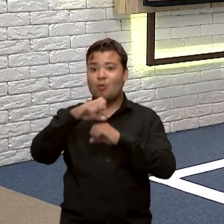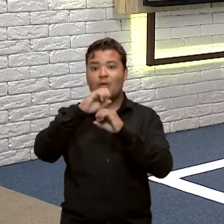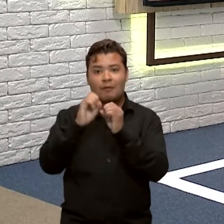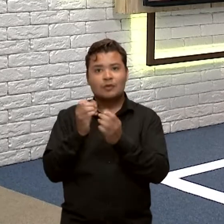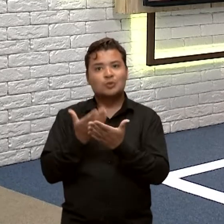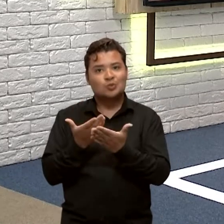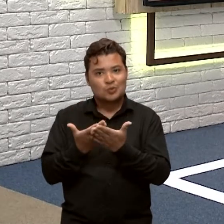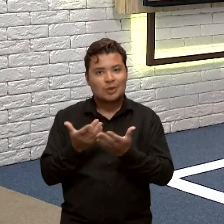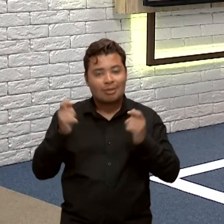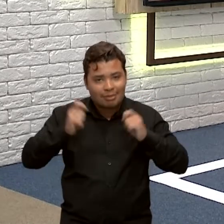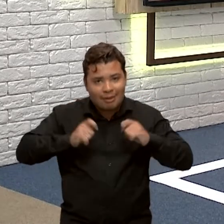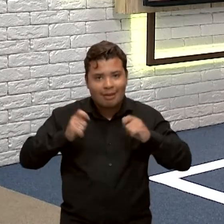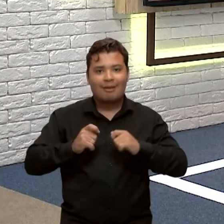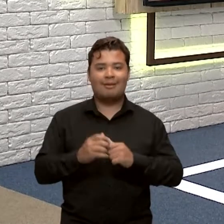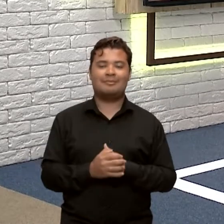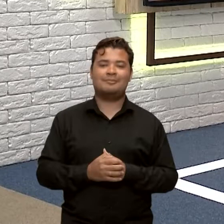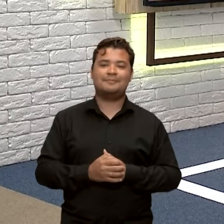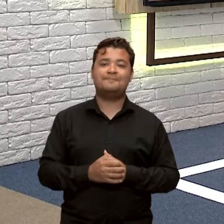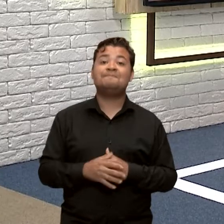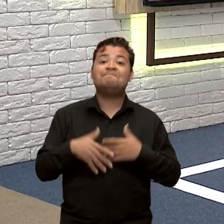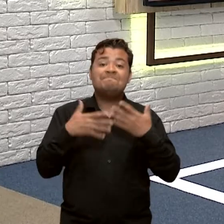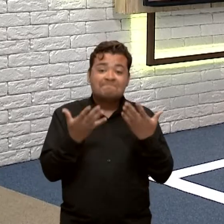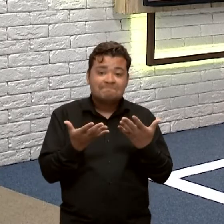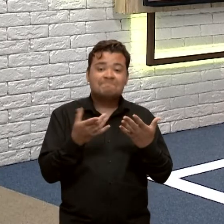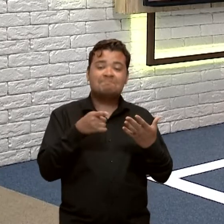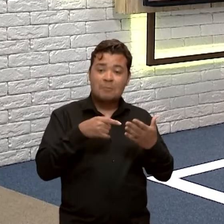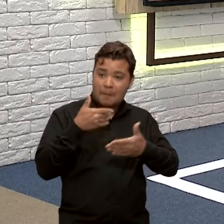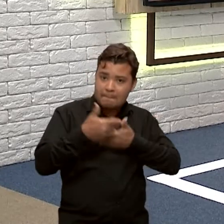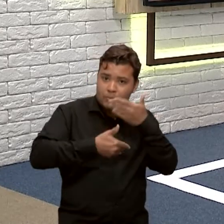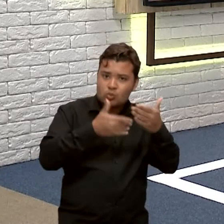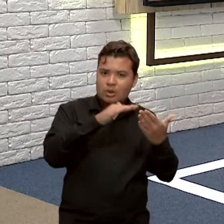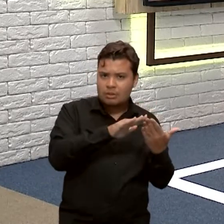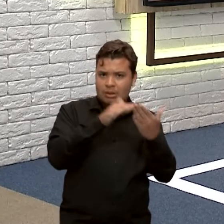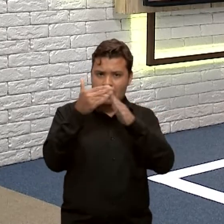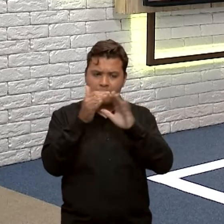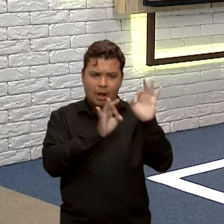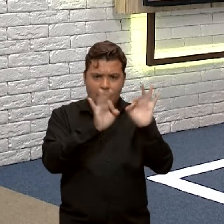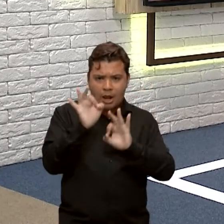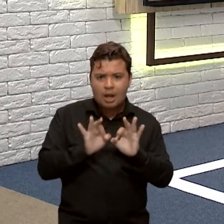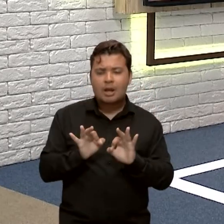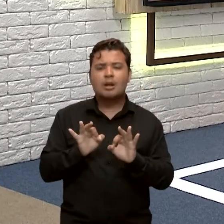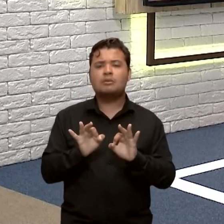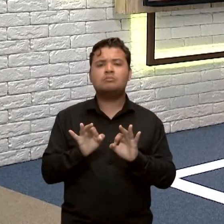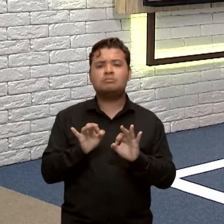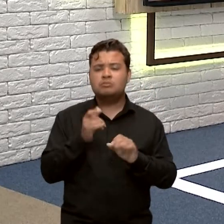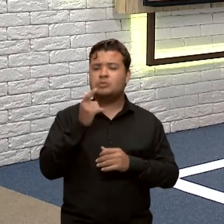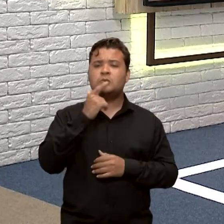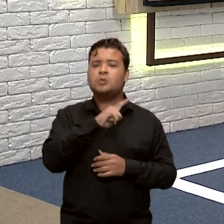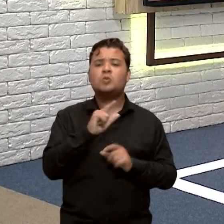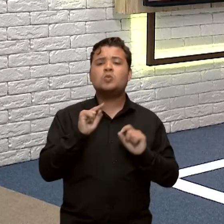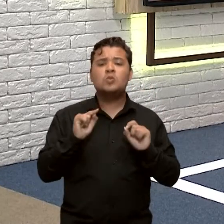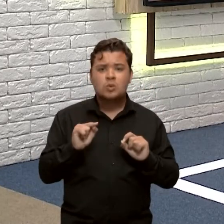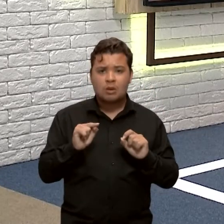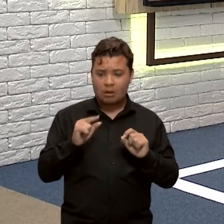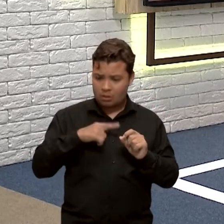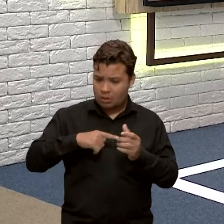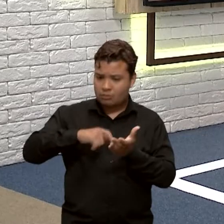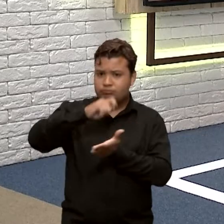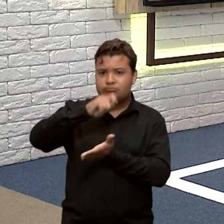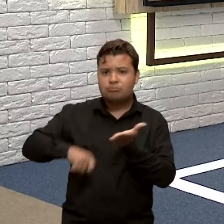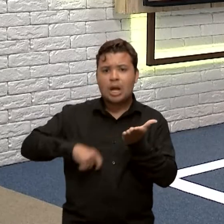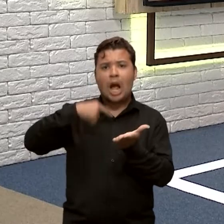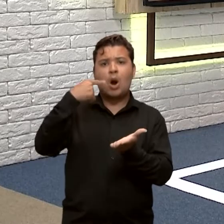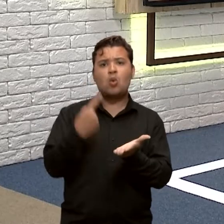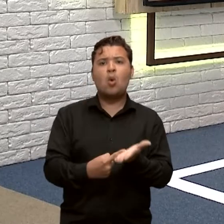Agora, quando a gente estabelece, nesses processos de intercâmbio de estudantes, primeiramente a gente estabelece acordos